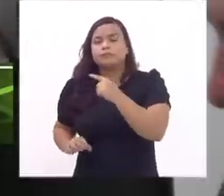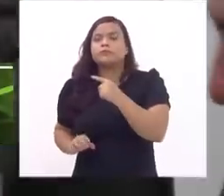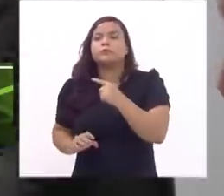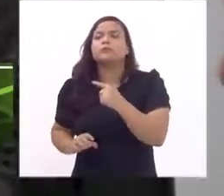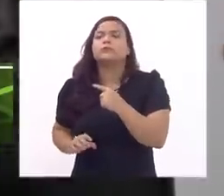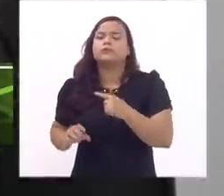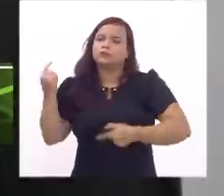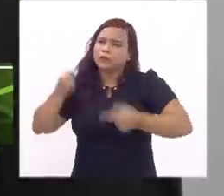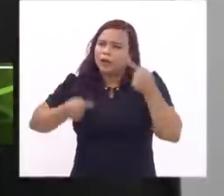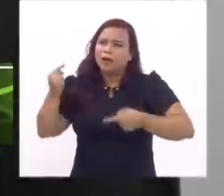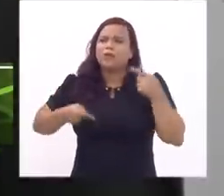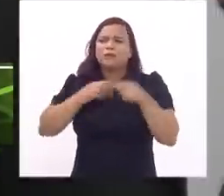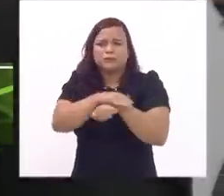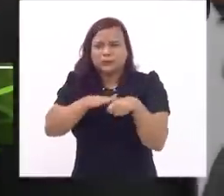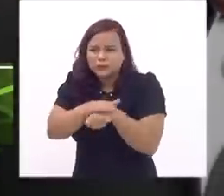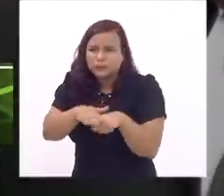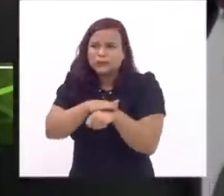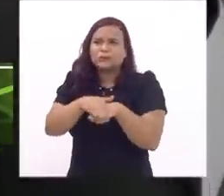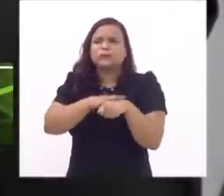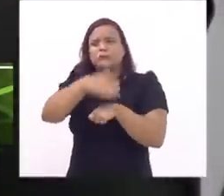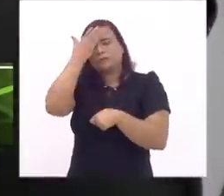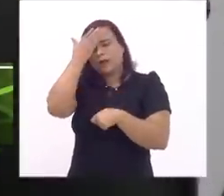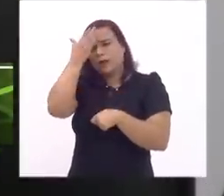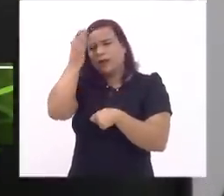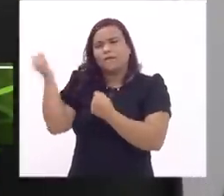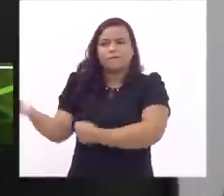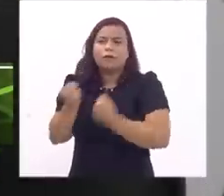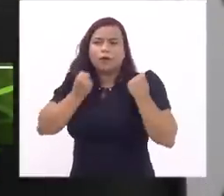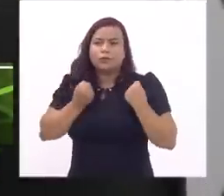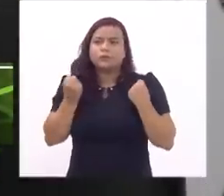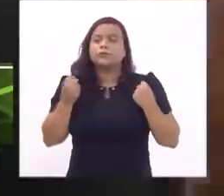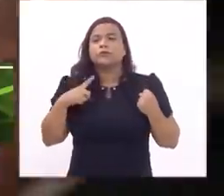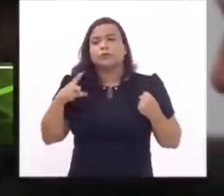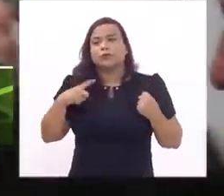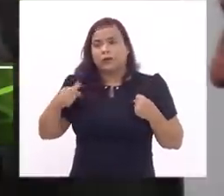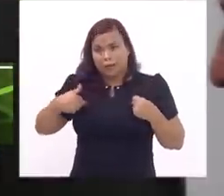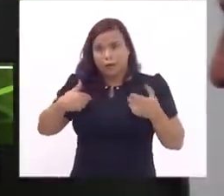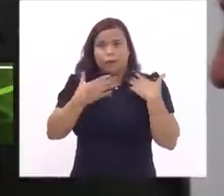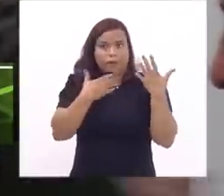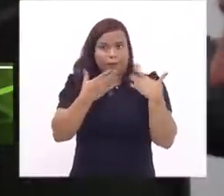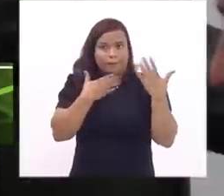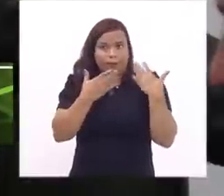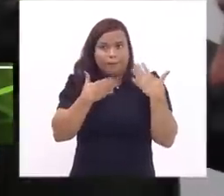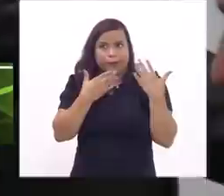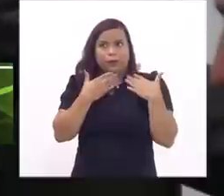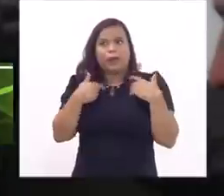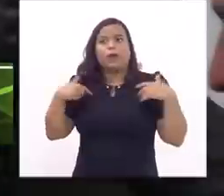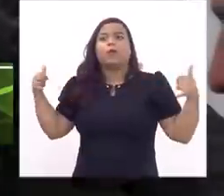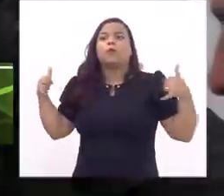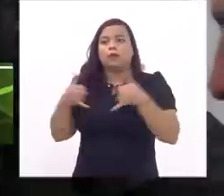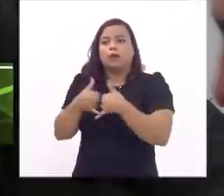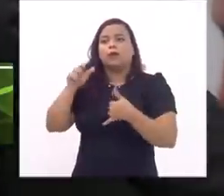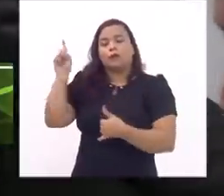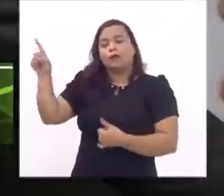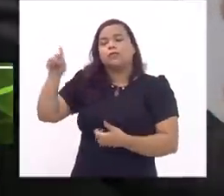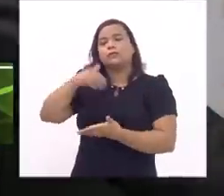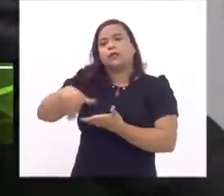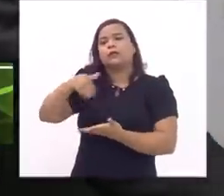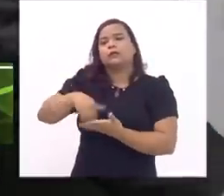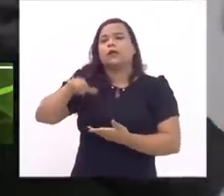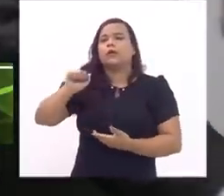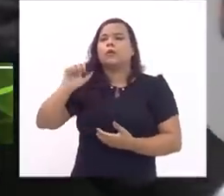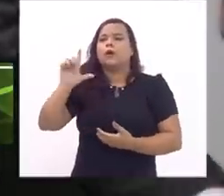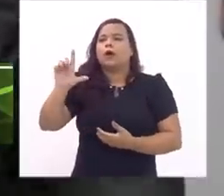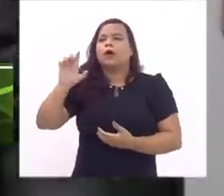diálogo, de força. Enquanto eu estava aqui falando, em 2 minutos, eu liguei para o secretário Alexandre Vale e, de forma